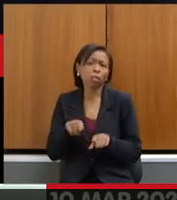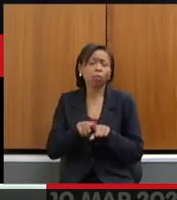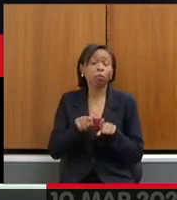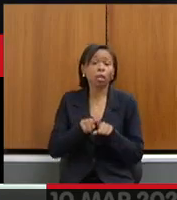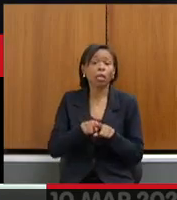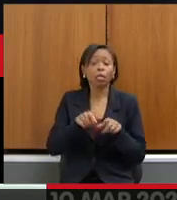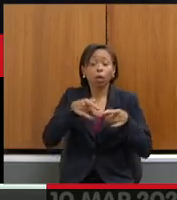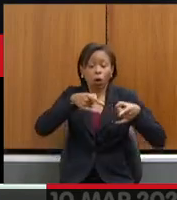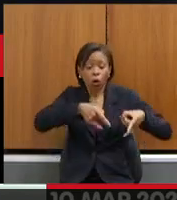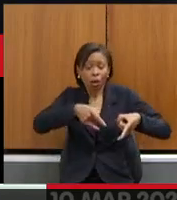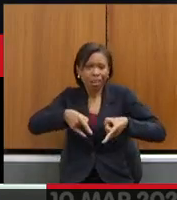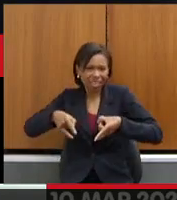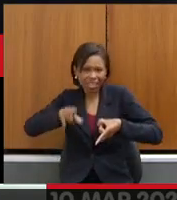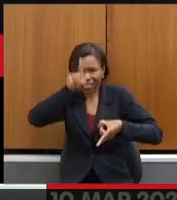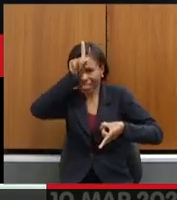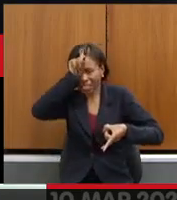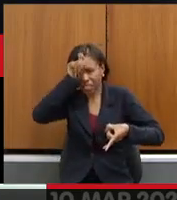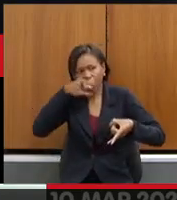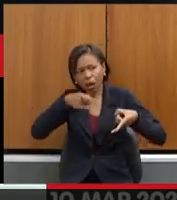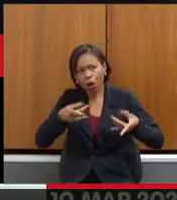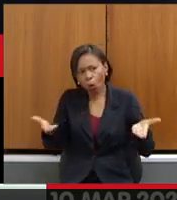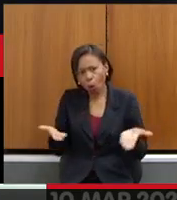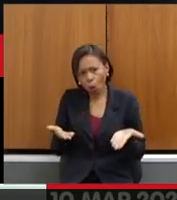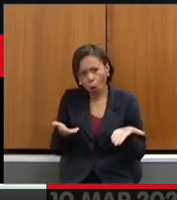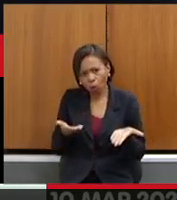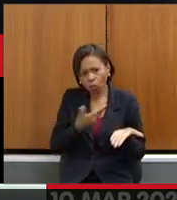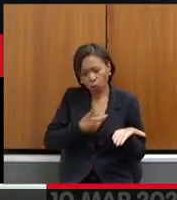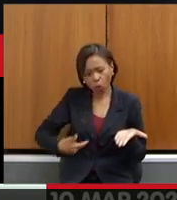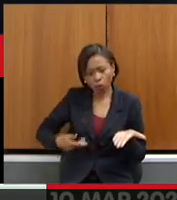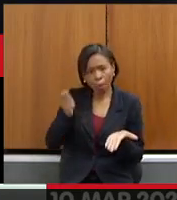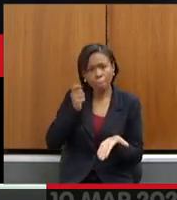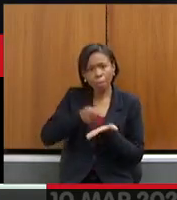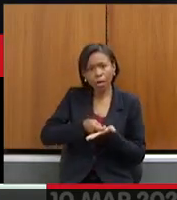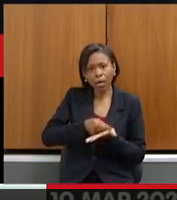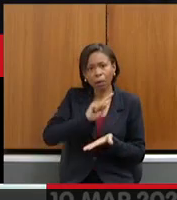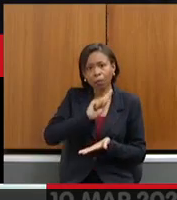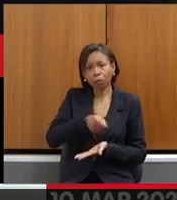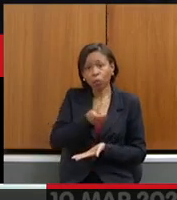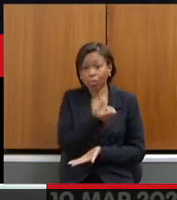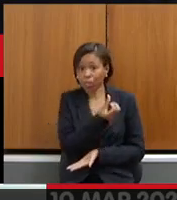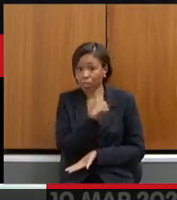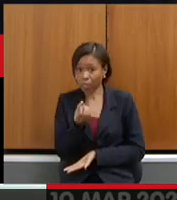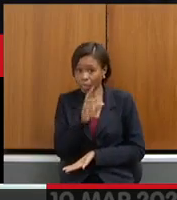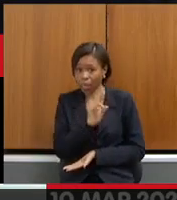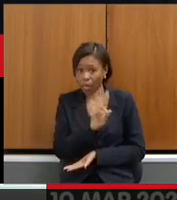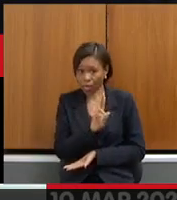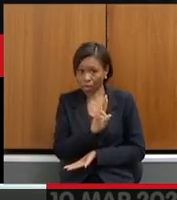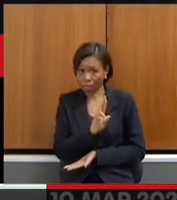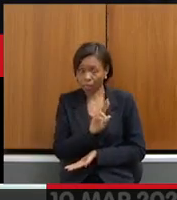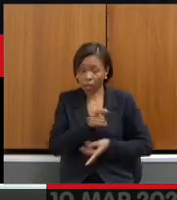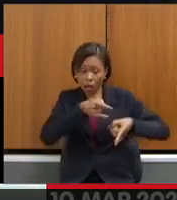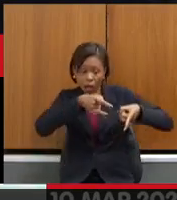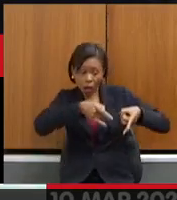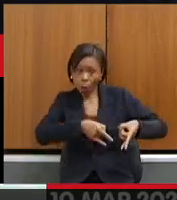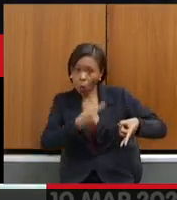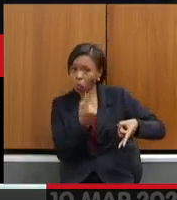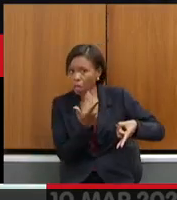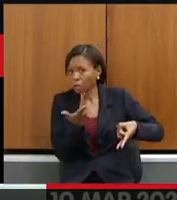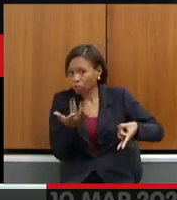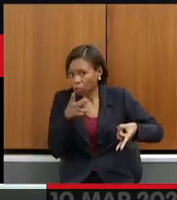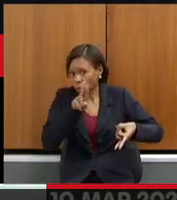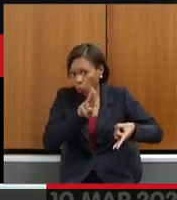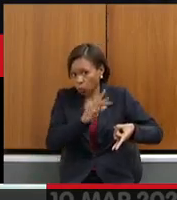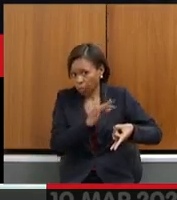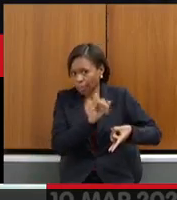leitos por e o erro do Estado paga r$ 1600 ao credencial Leite UTI daria preço dinheiro daria